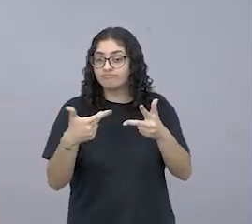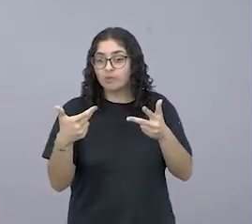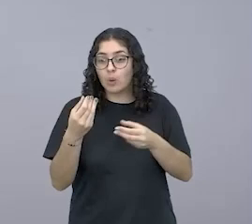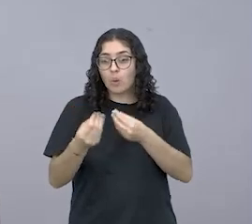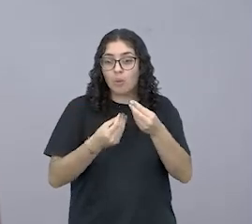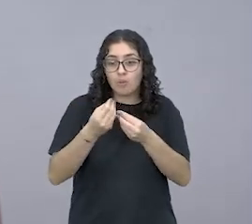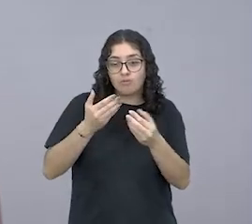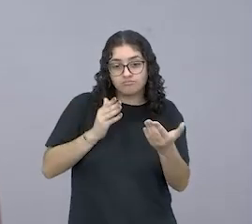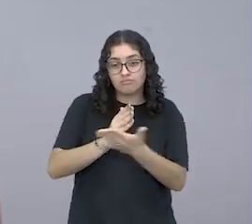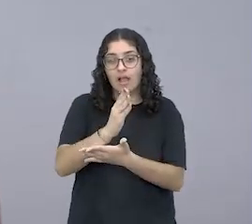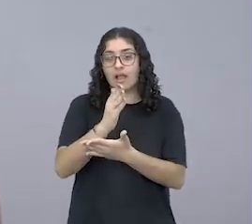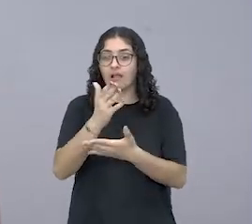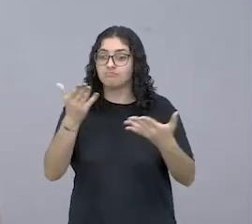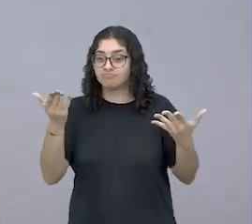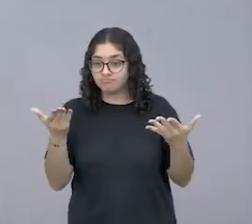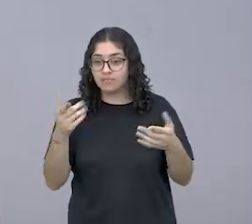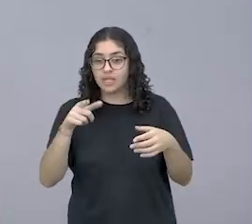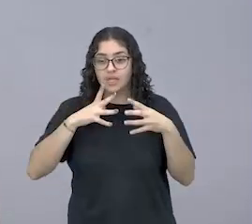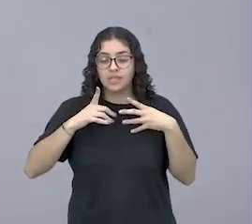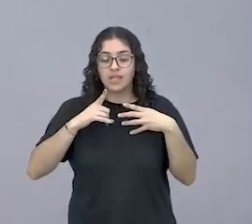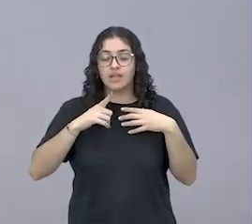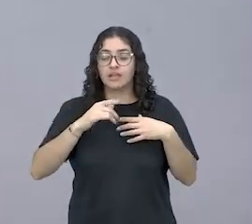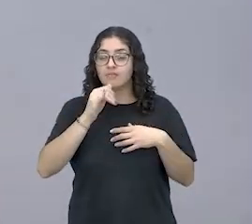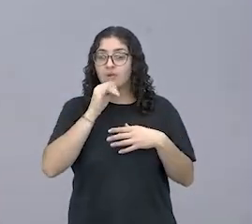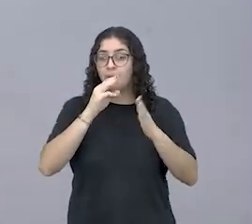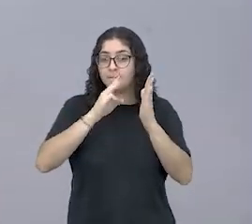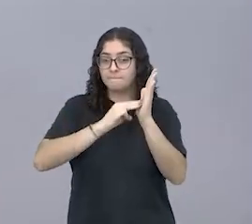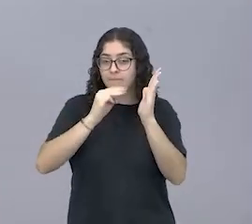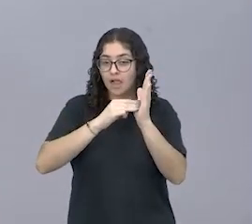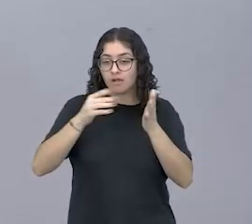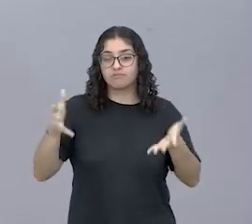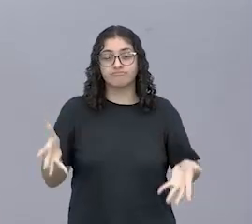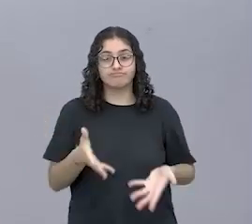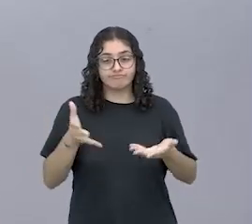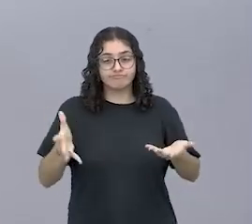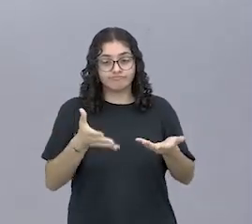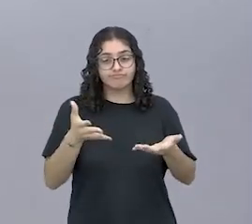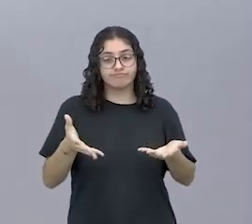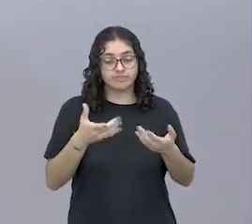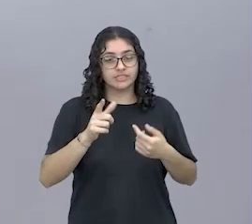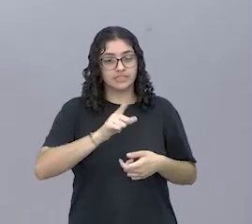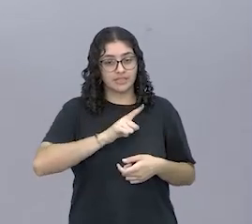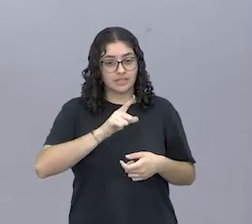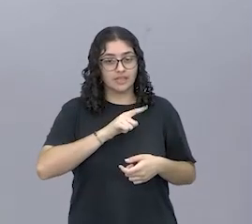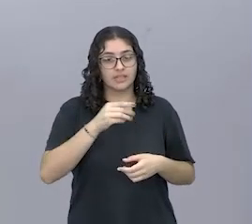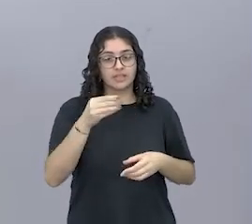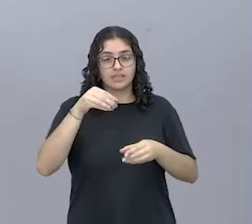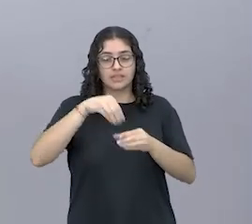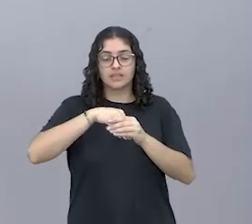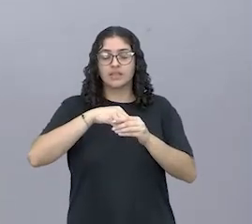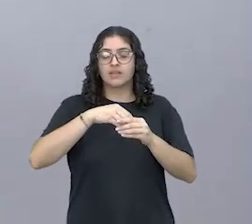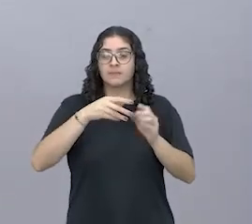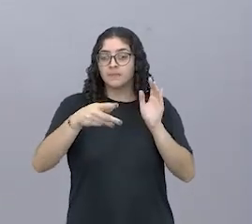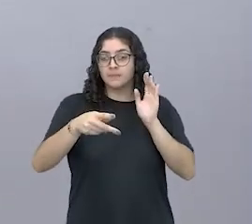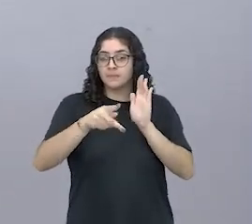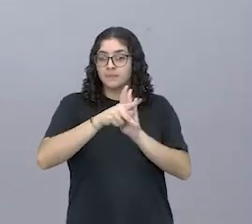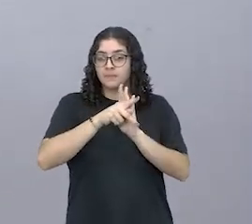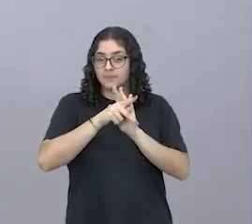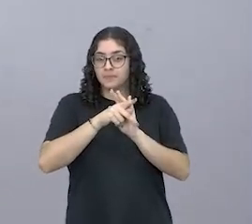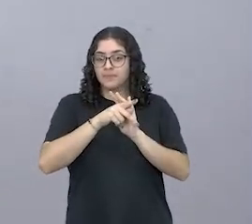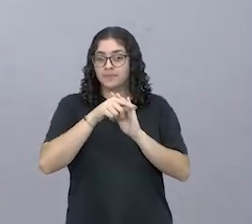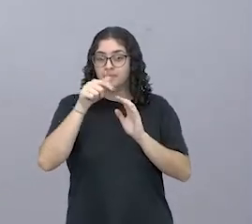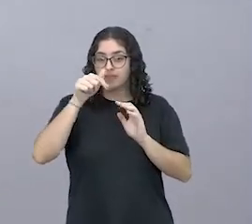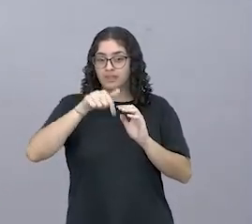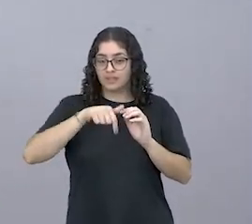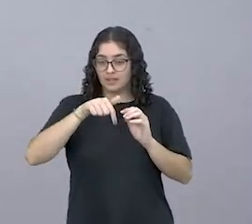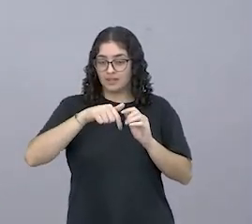gente vai trazendo aí algumas metodologias ativas, né, para dentro dessa... do